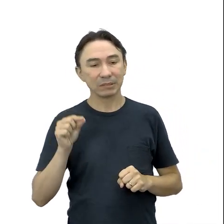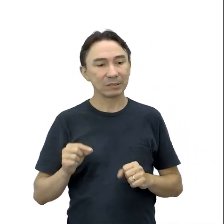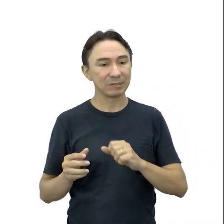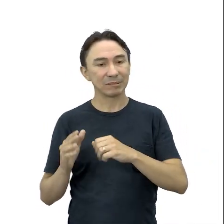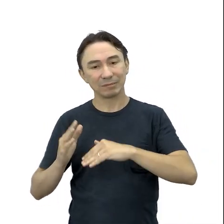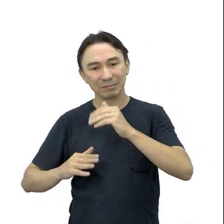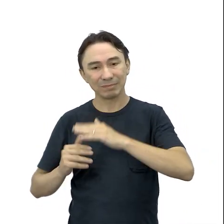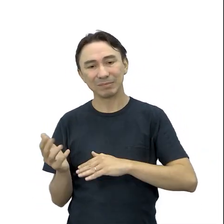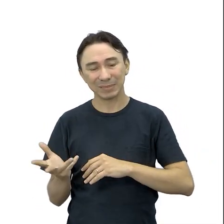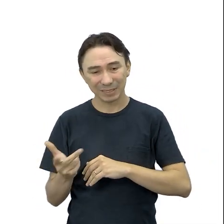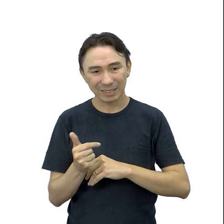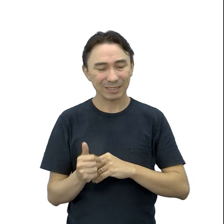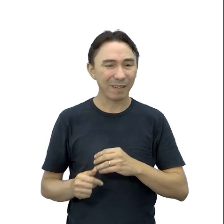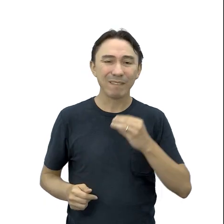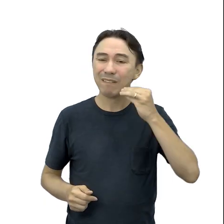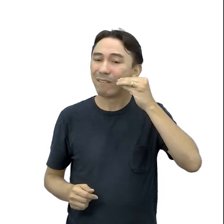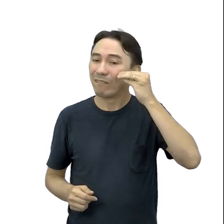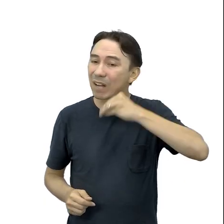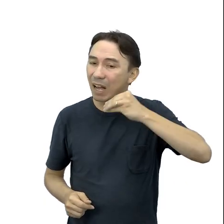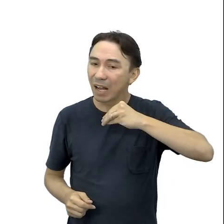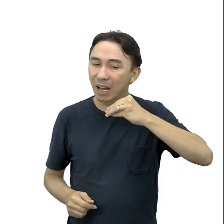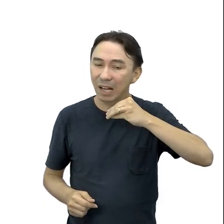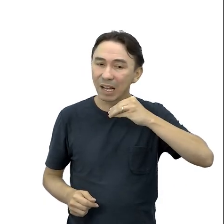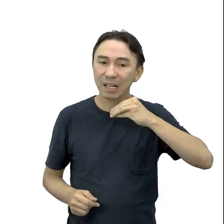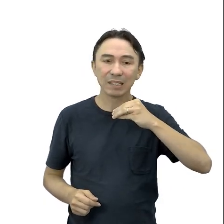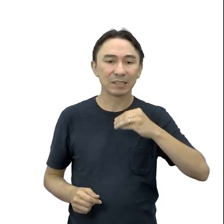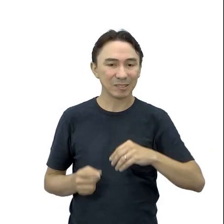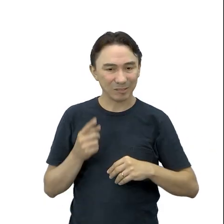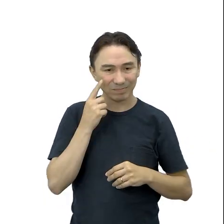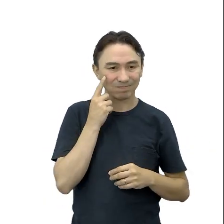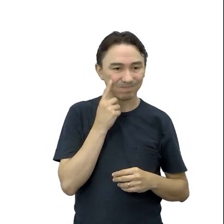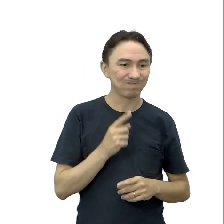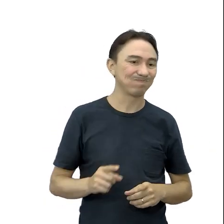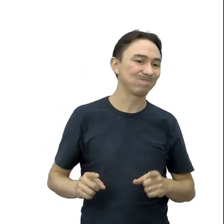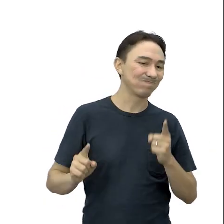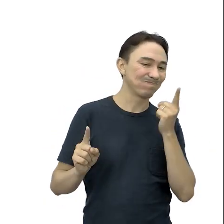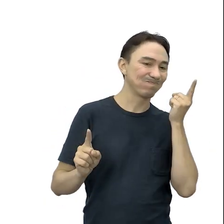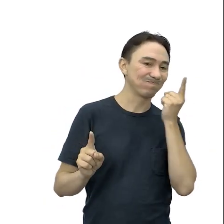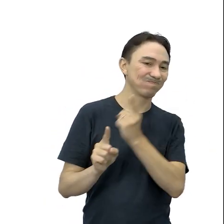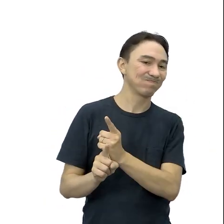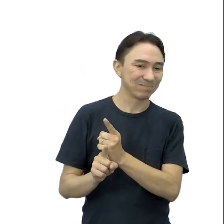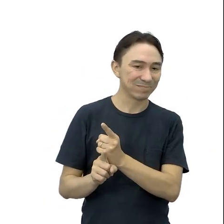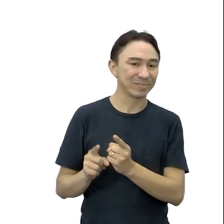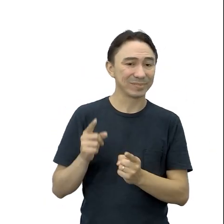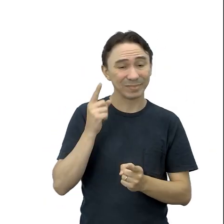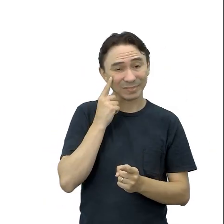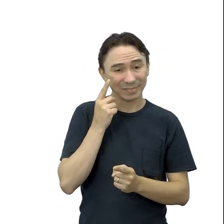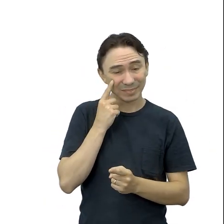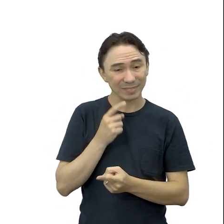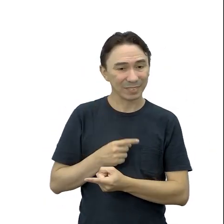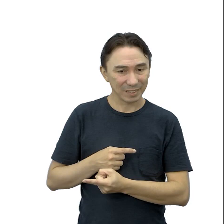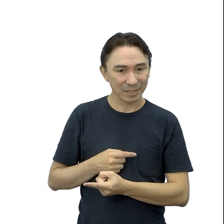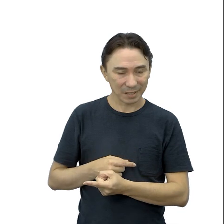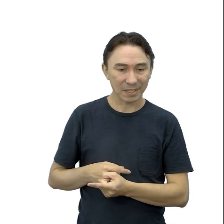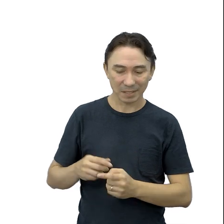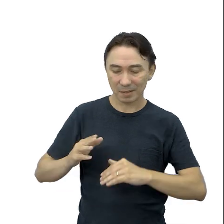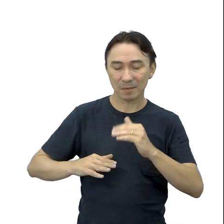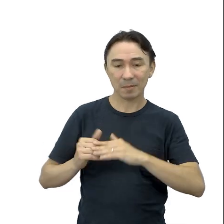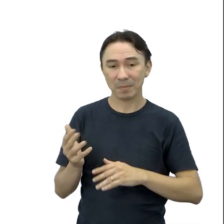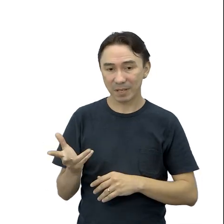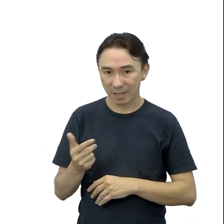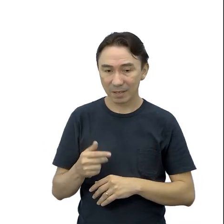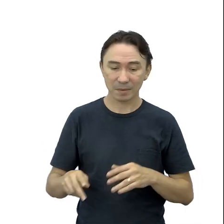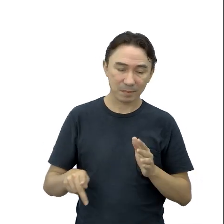fragilizadas. Então, aqui a gente observa que esta habilidade, que é uma habilidade aqui do quinto ano, ela